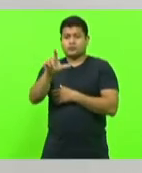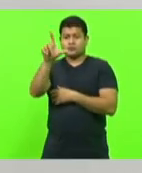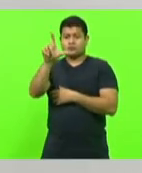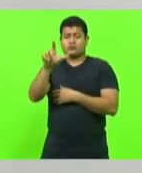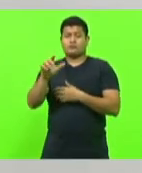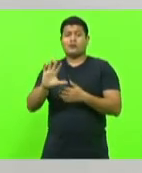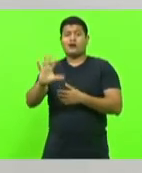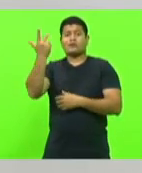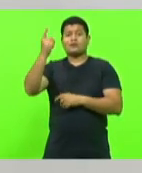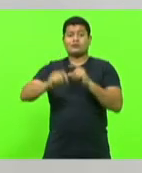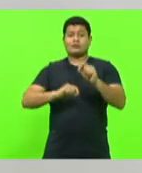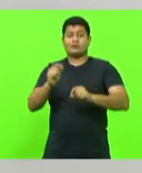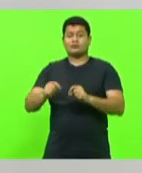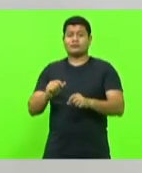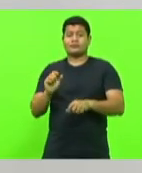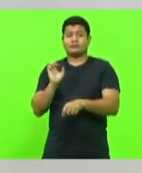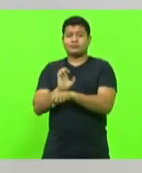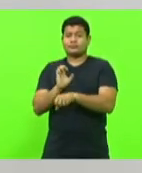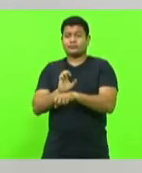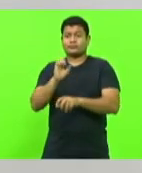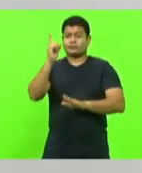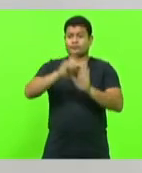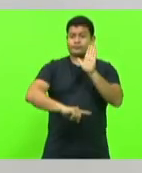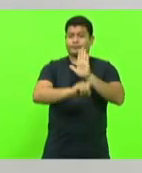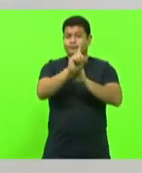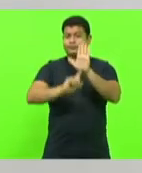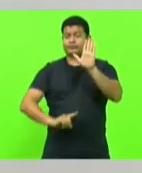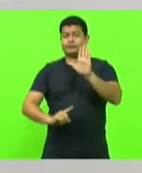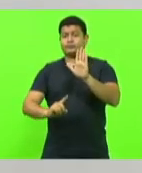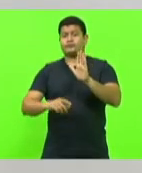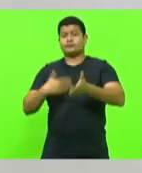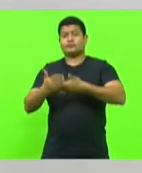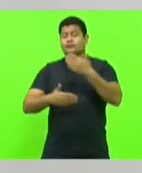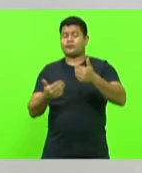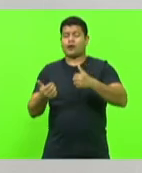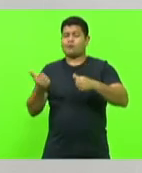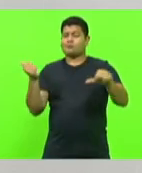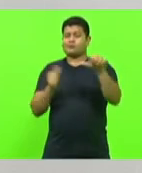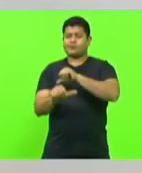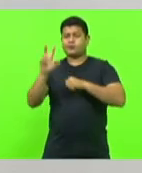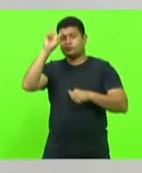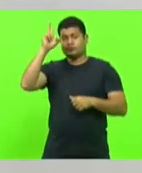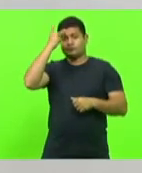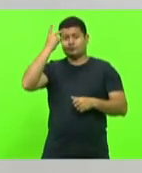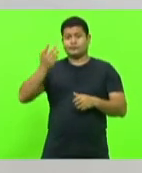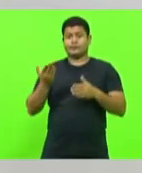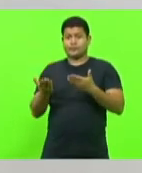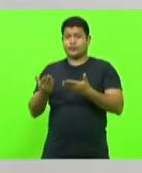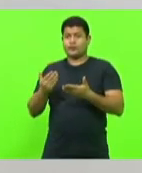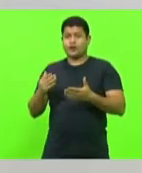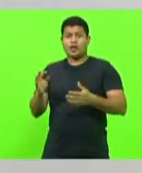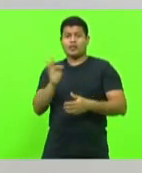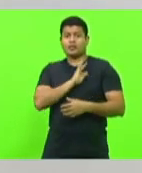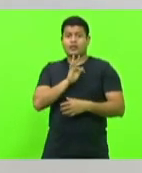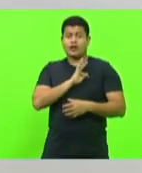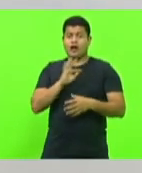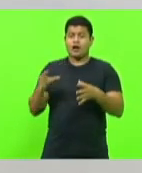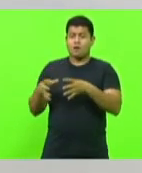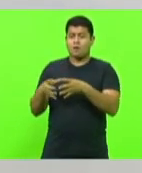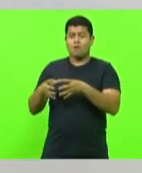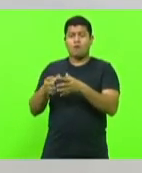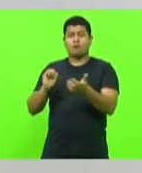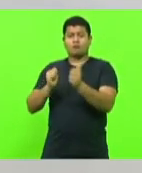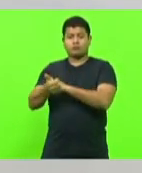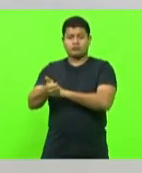foi que o Estado cancelou a competição e depois voltou atrás, depois de uma grande movimentação de técnicos, atletas, dirigentes esportivos